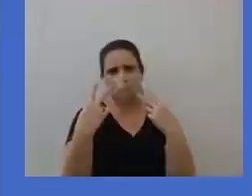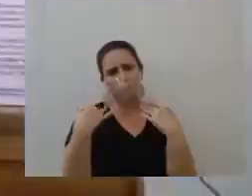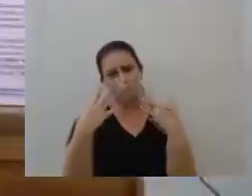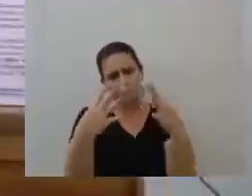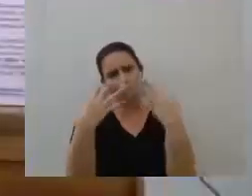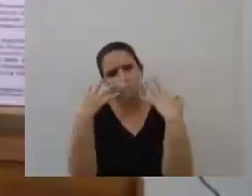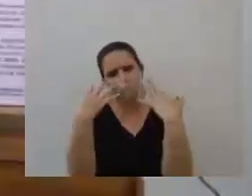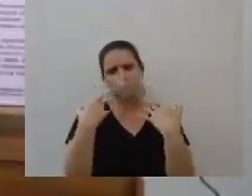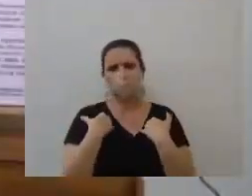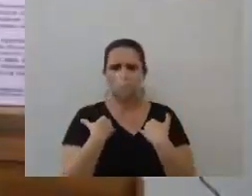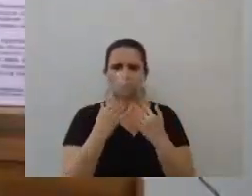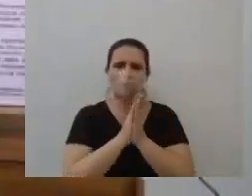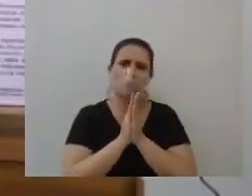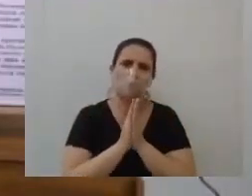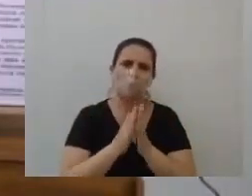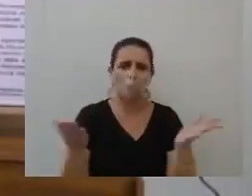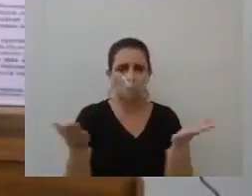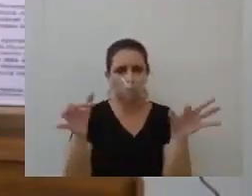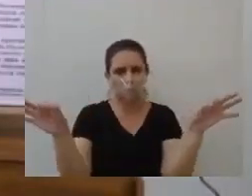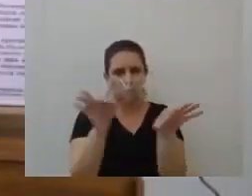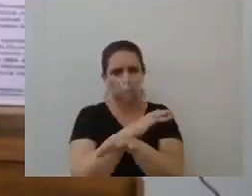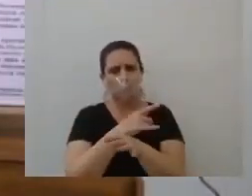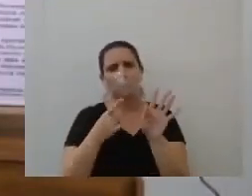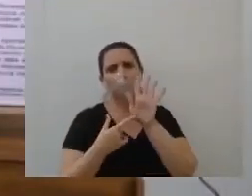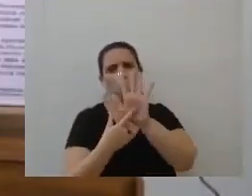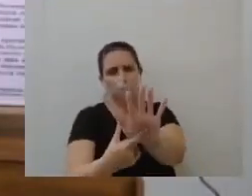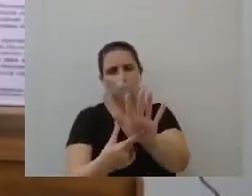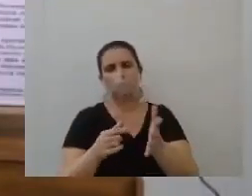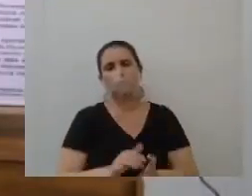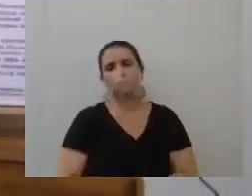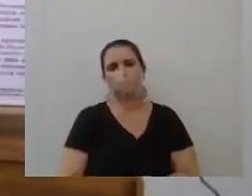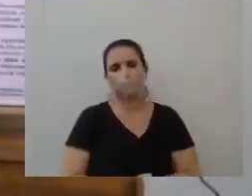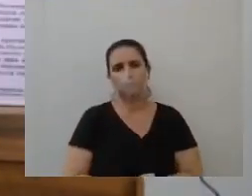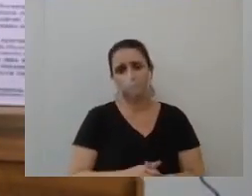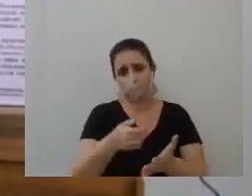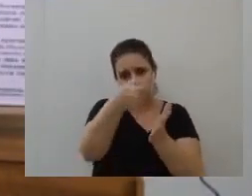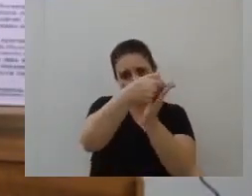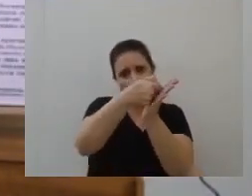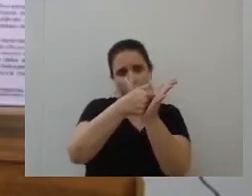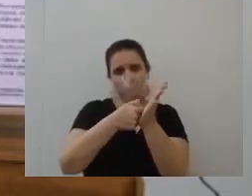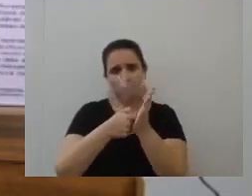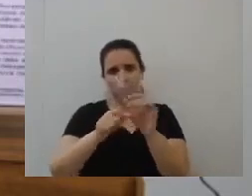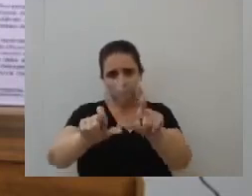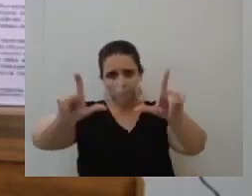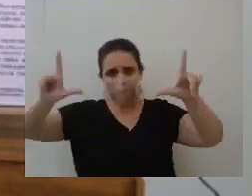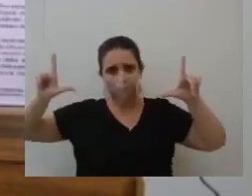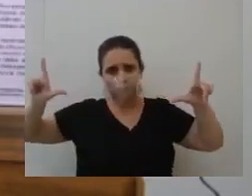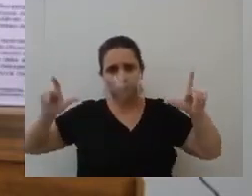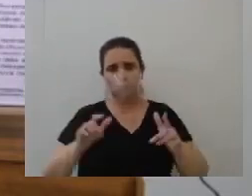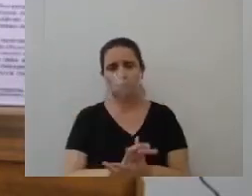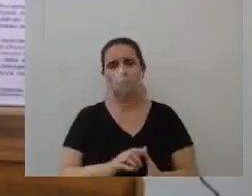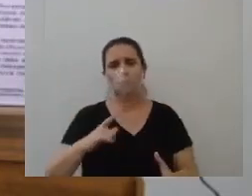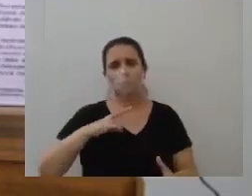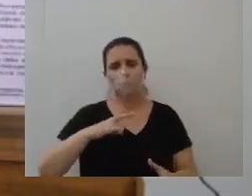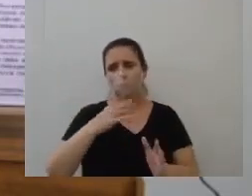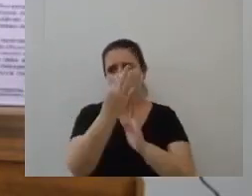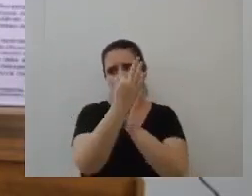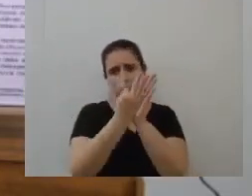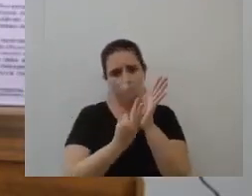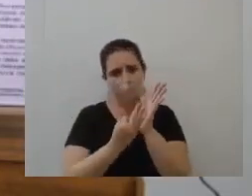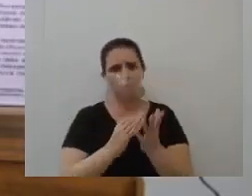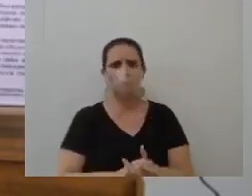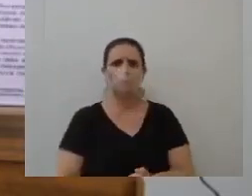favor. Vamos agora encerrar mostrando o seguinte, que na redação, tela cheia, nós temos o